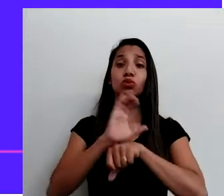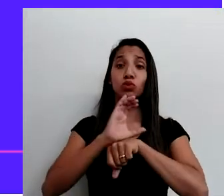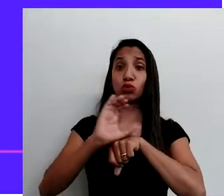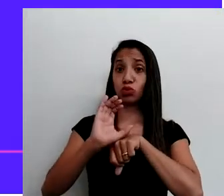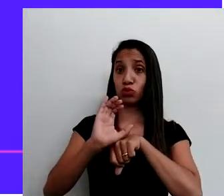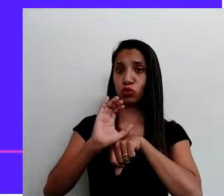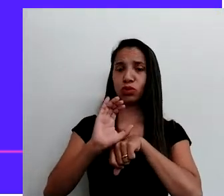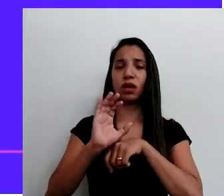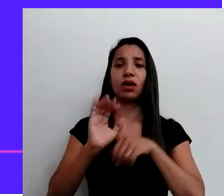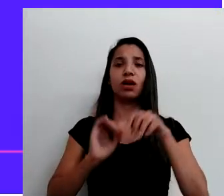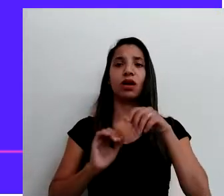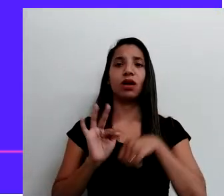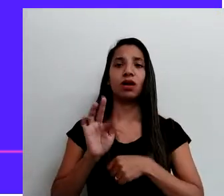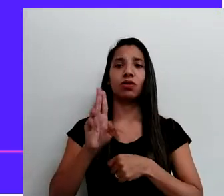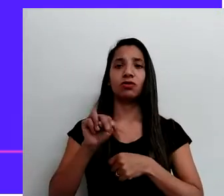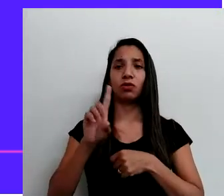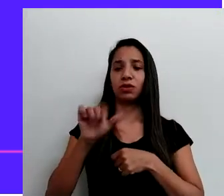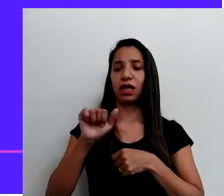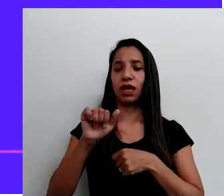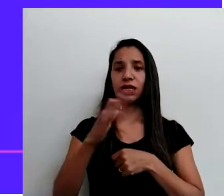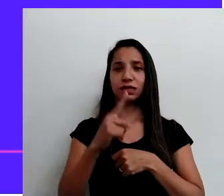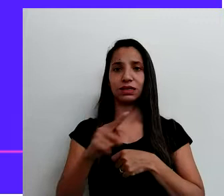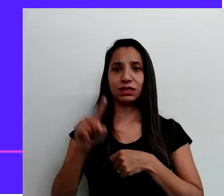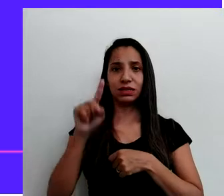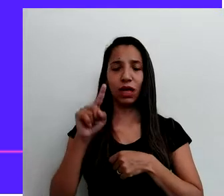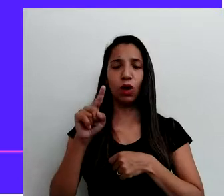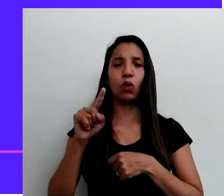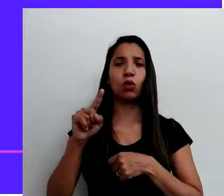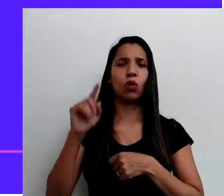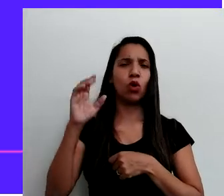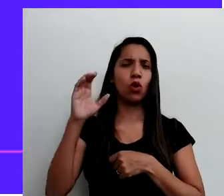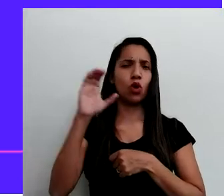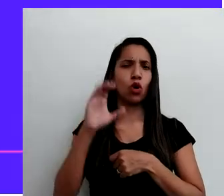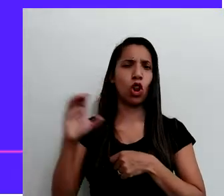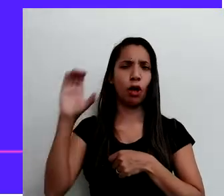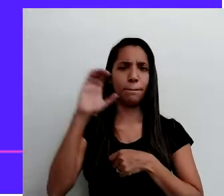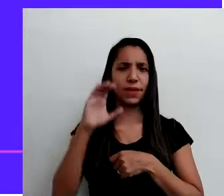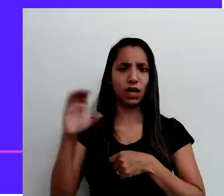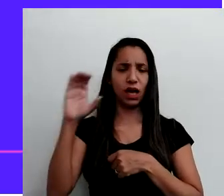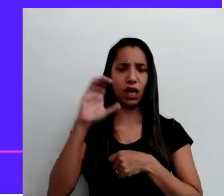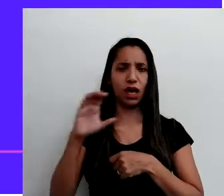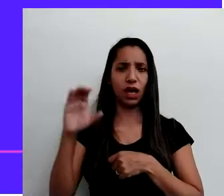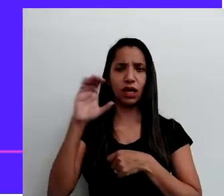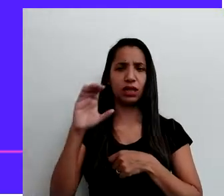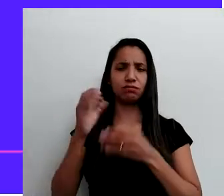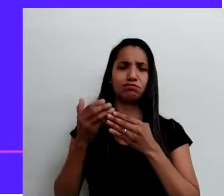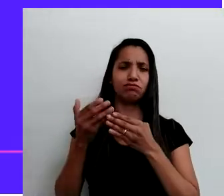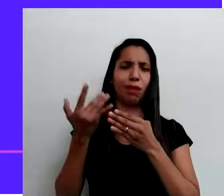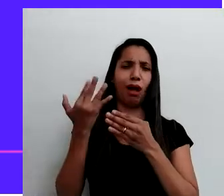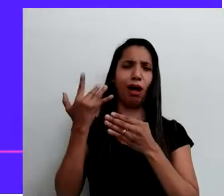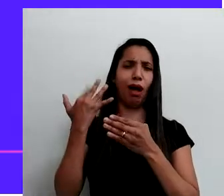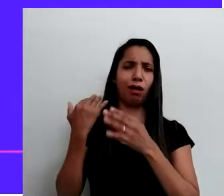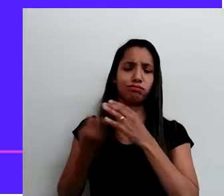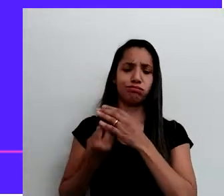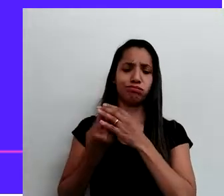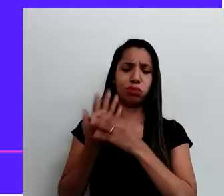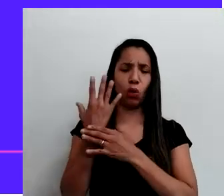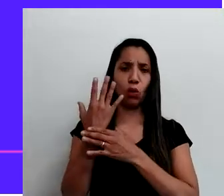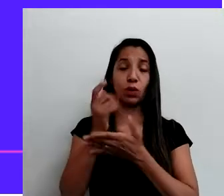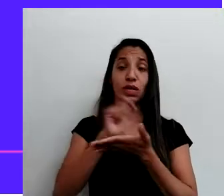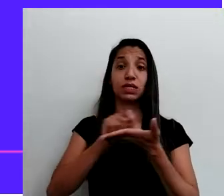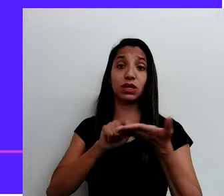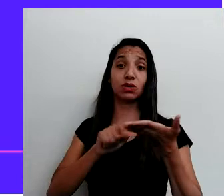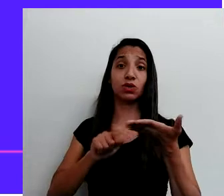é uma fundação colombiana que é fundada lá atrás pelo escritor Gabriel García Márquez e